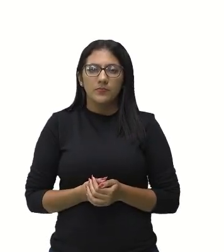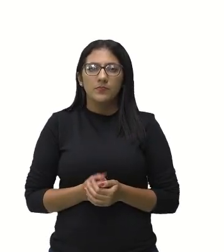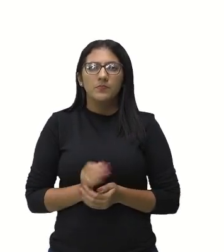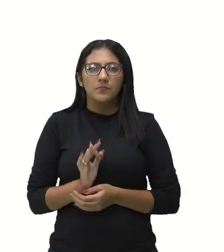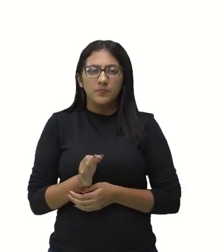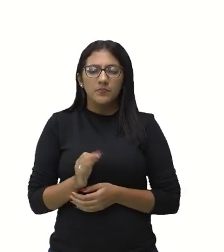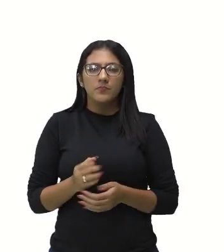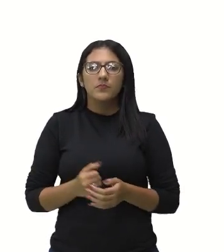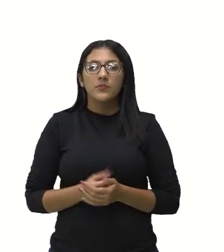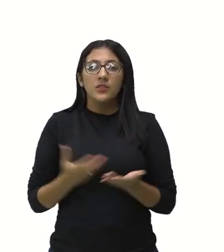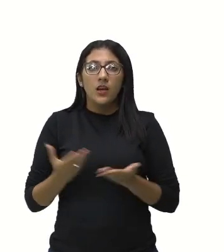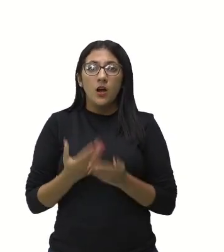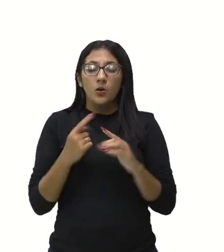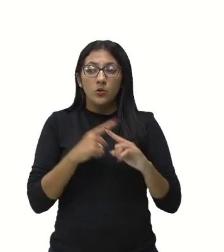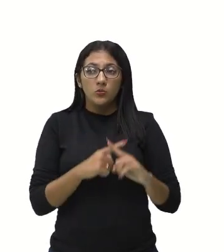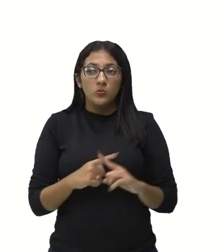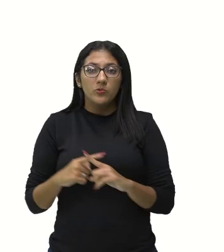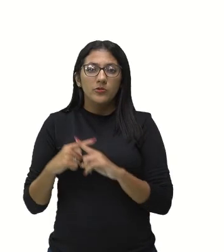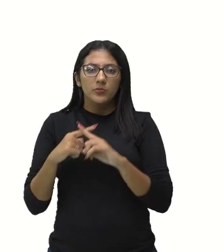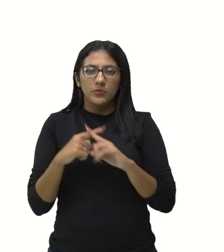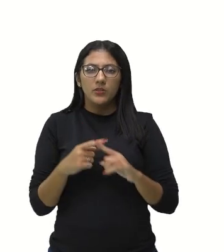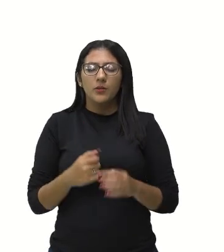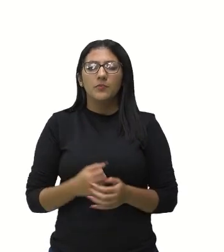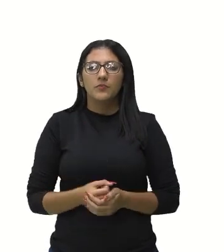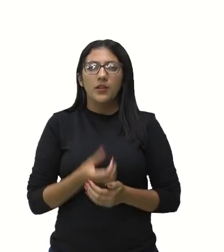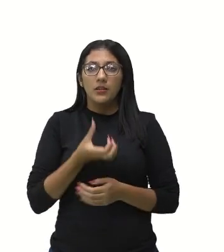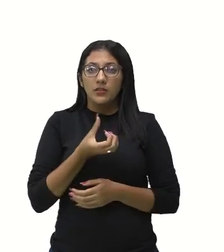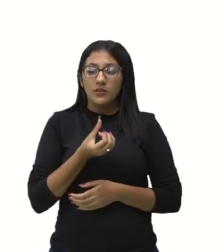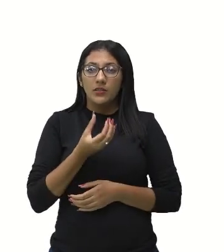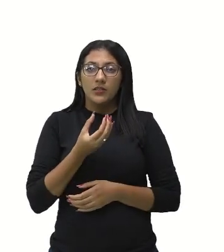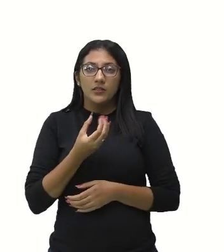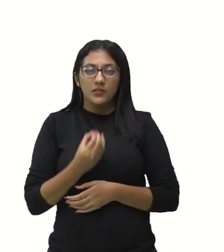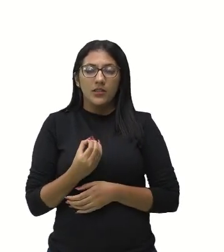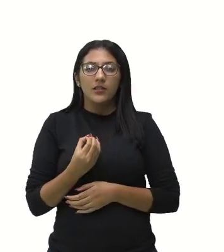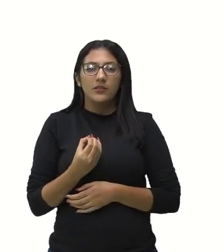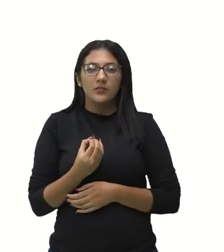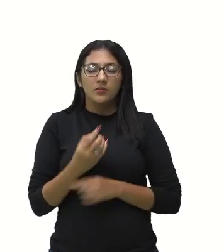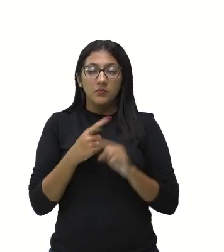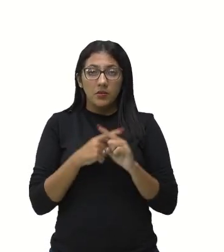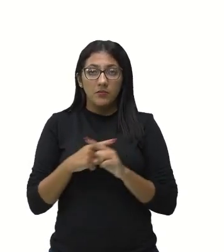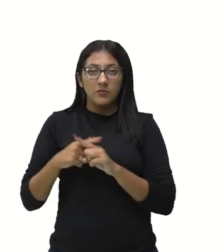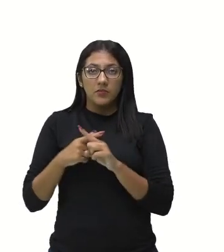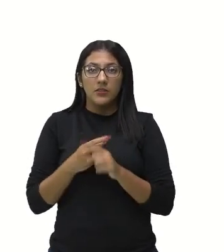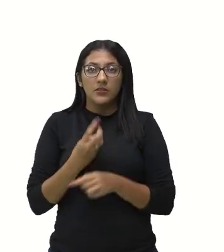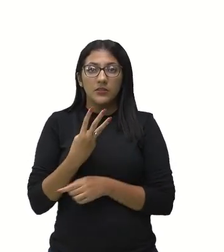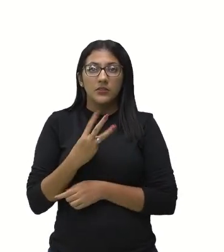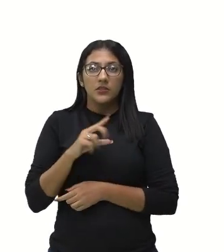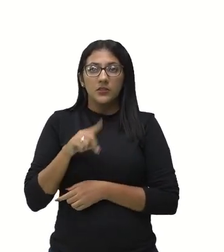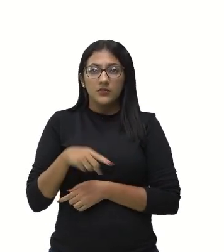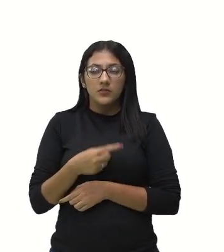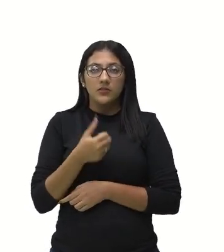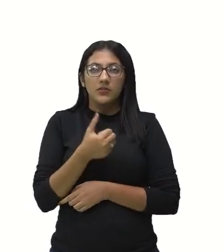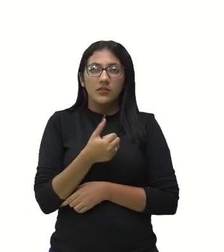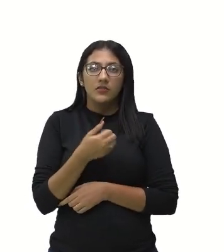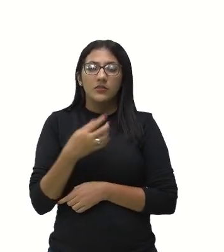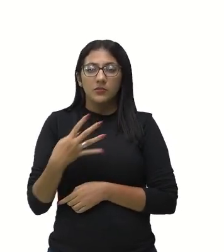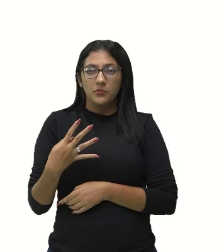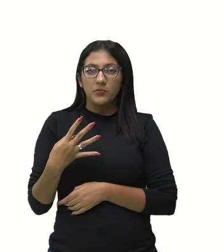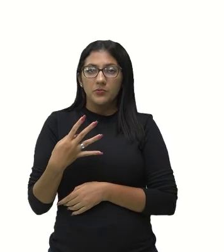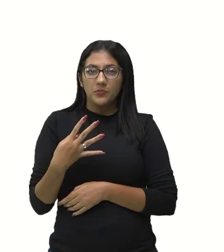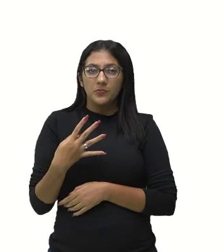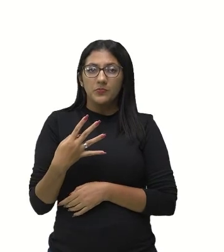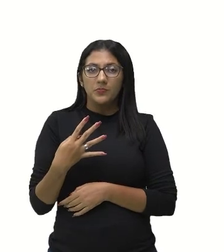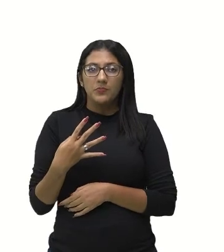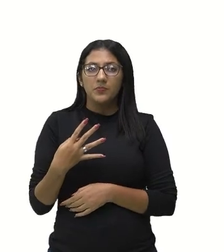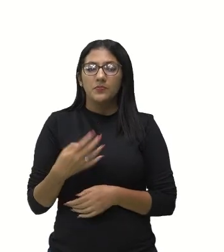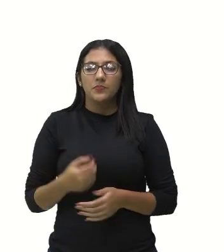60. Agora eu vou multiplicar 60 vezes 3,14.